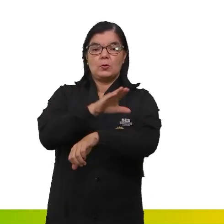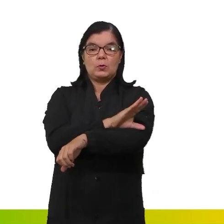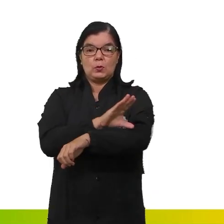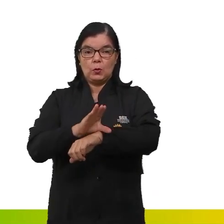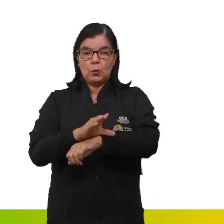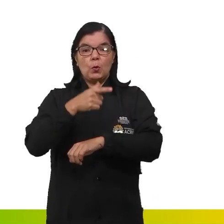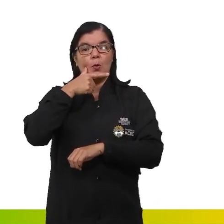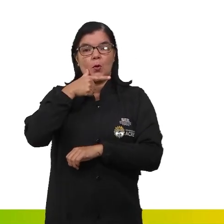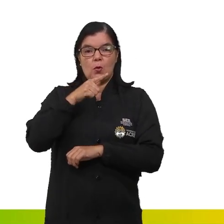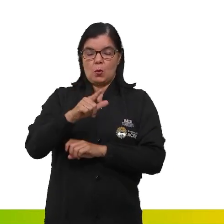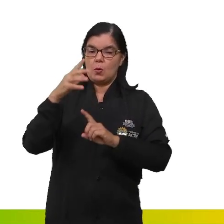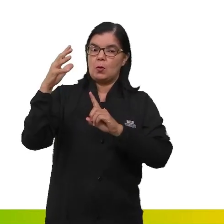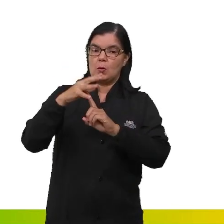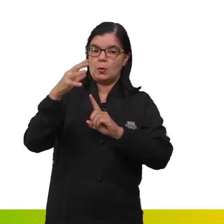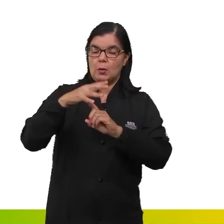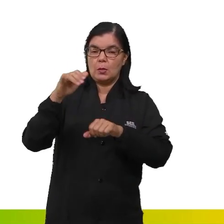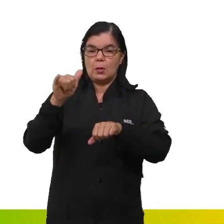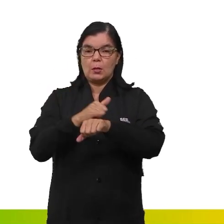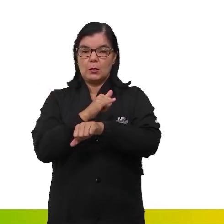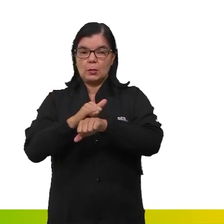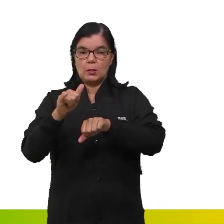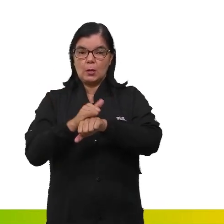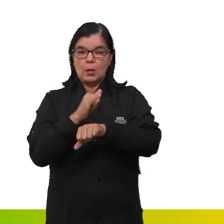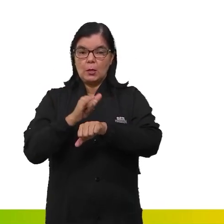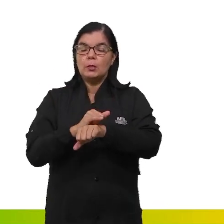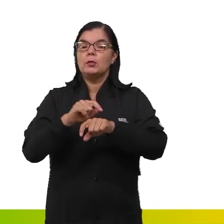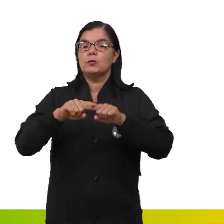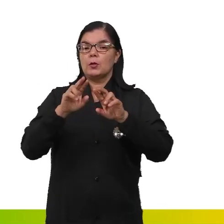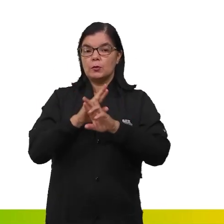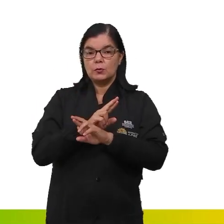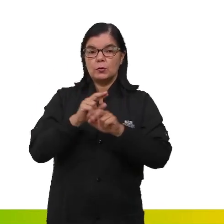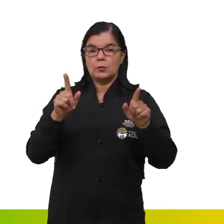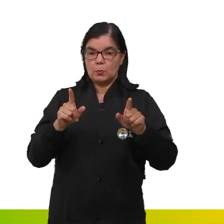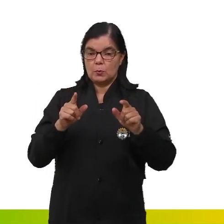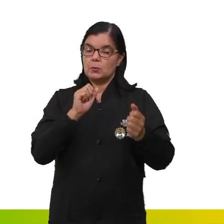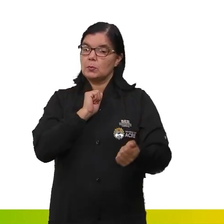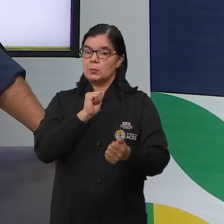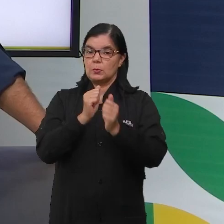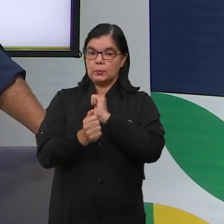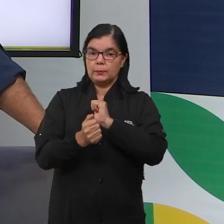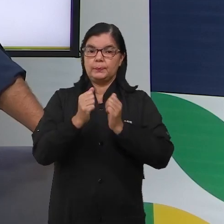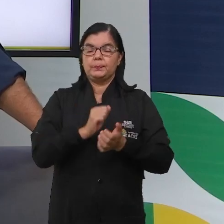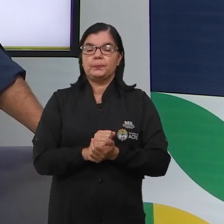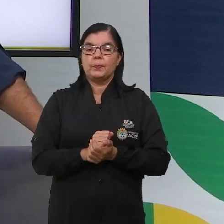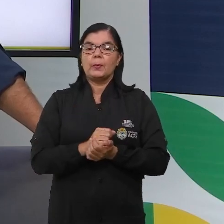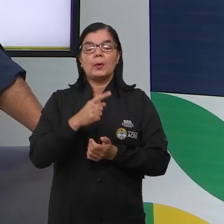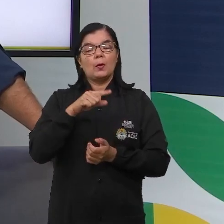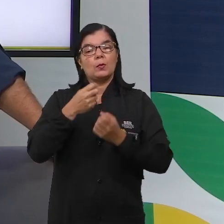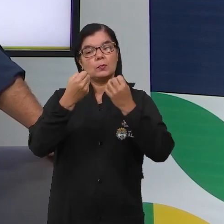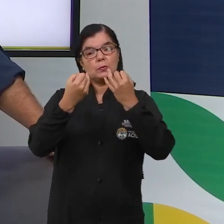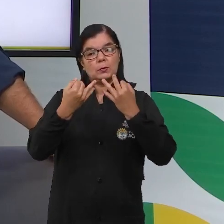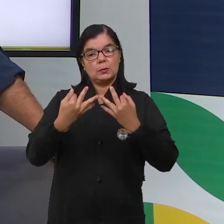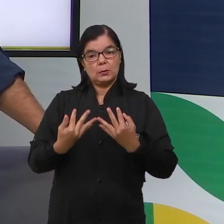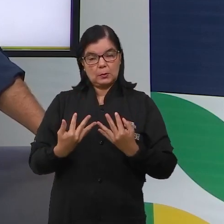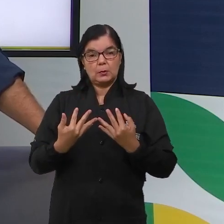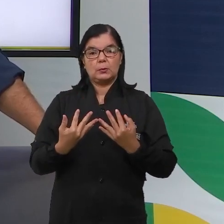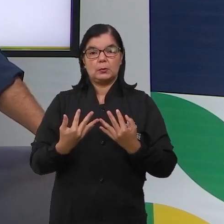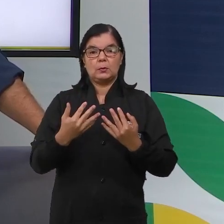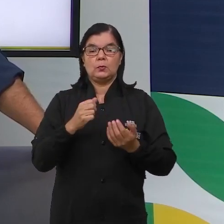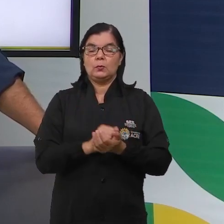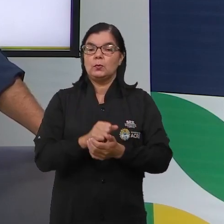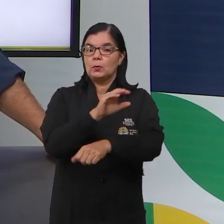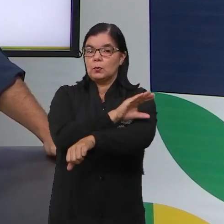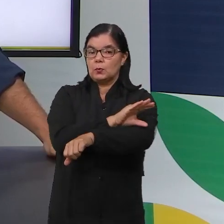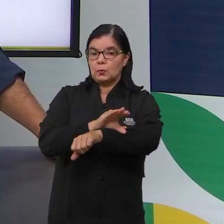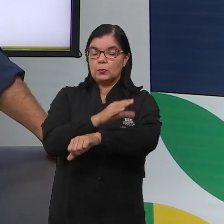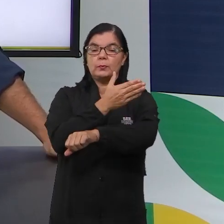a língua influenciando as estratégias e abordagem em diferentes esportes. Aqui é o que eu estou falando acerca da